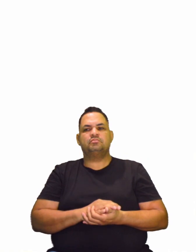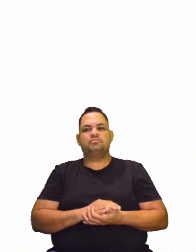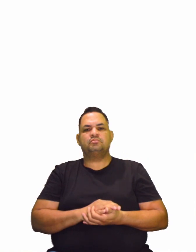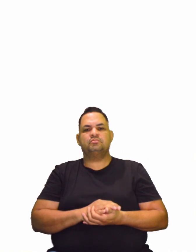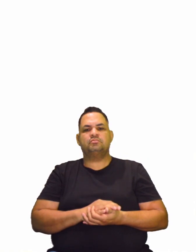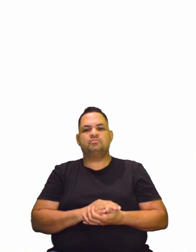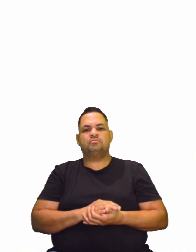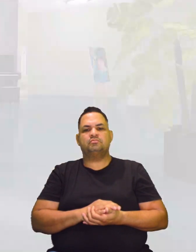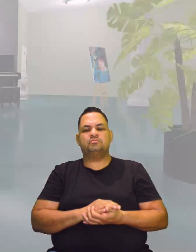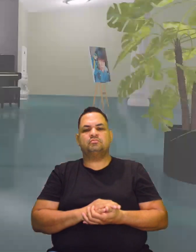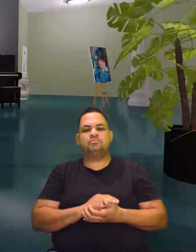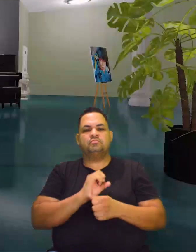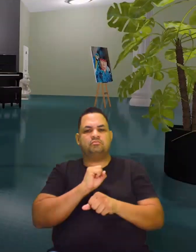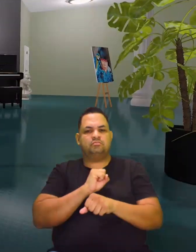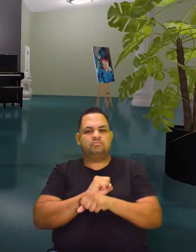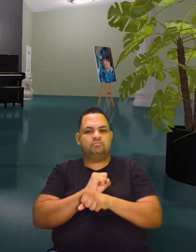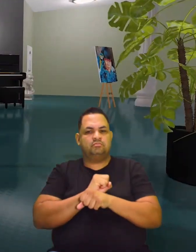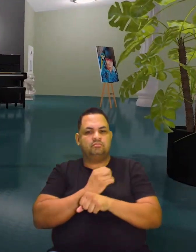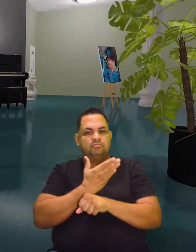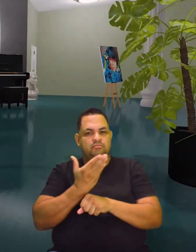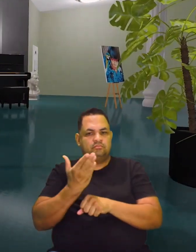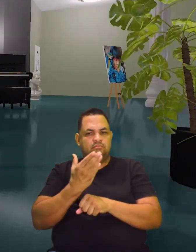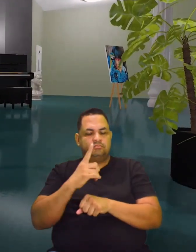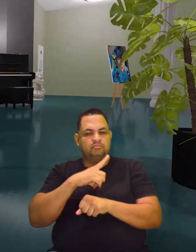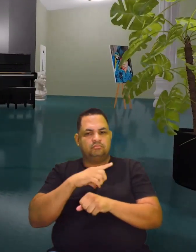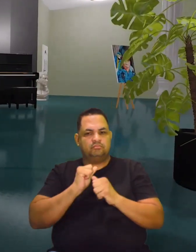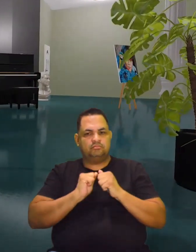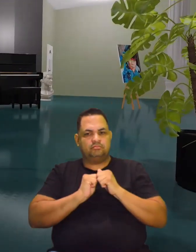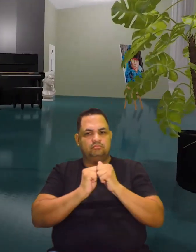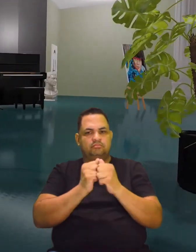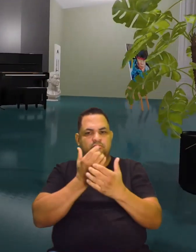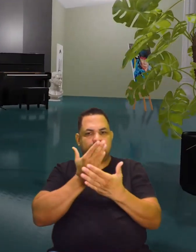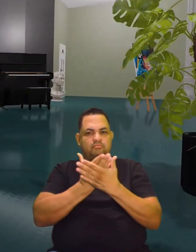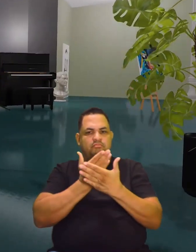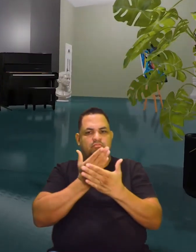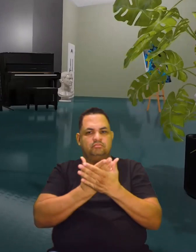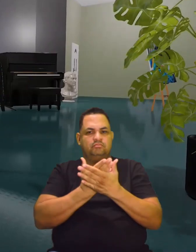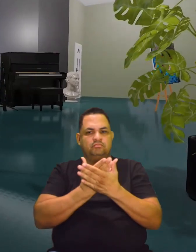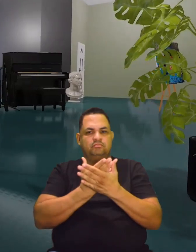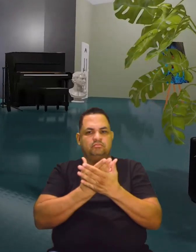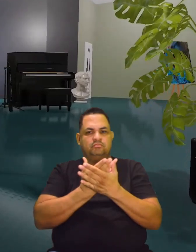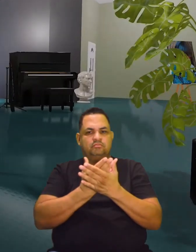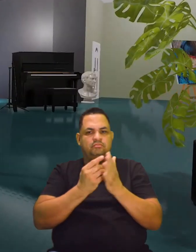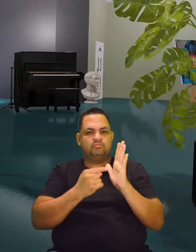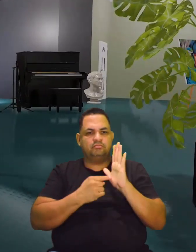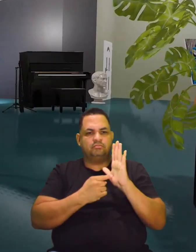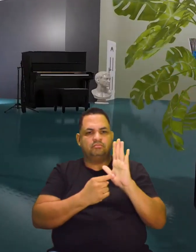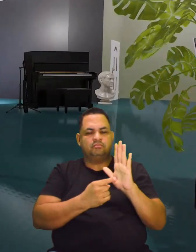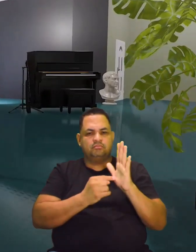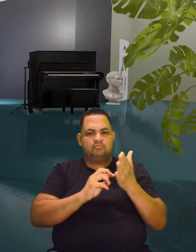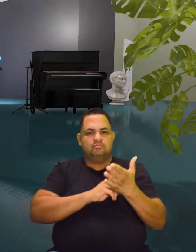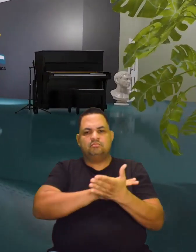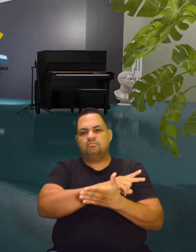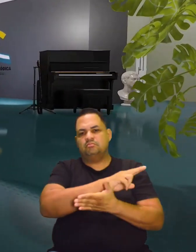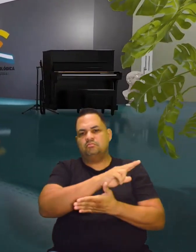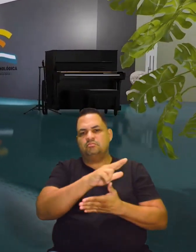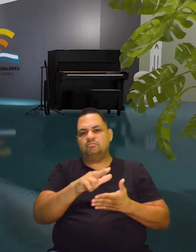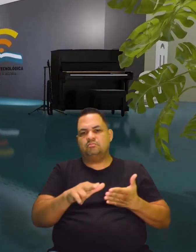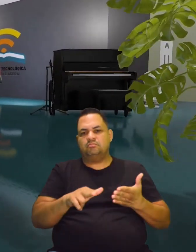Espero que vocês tenham acompanhado essa aula. Nós trouxemos aí várias